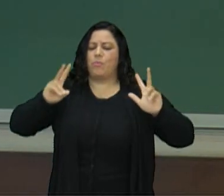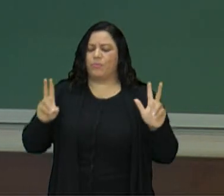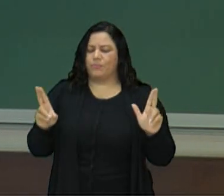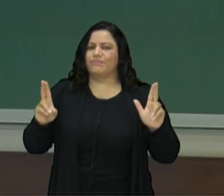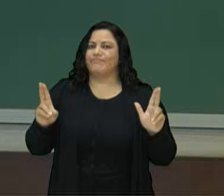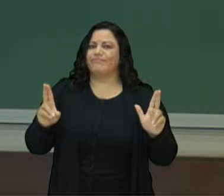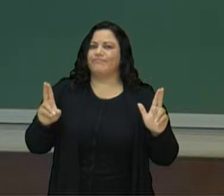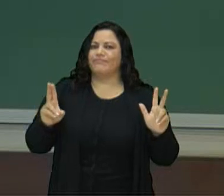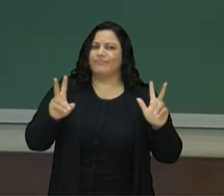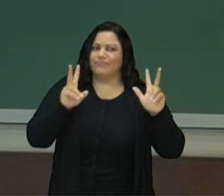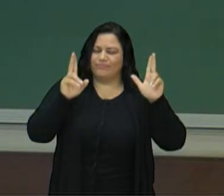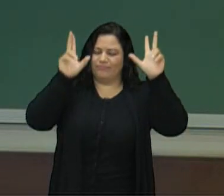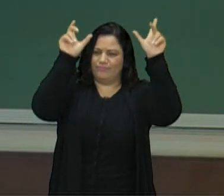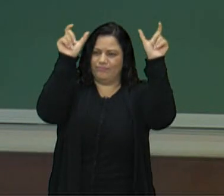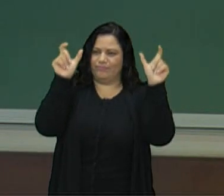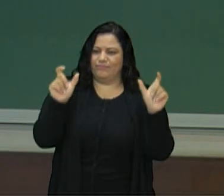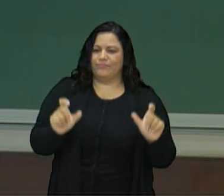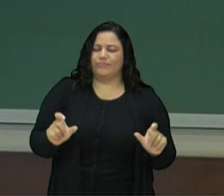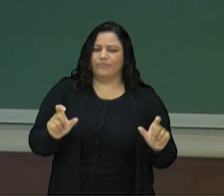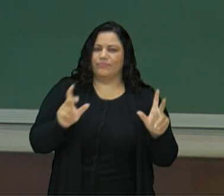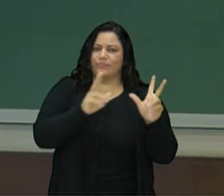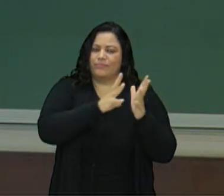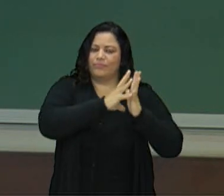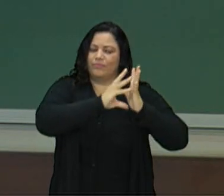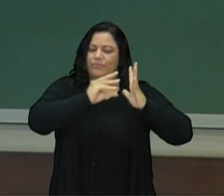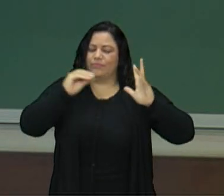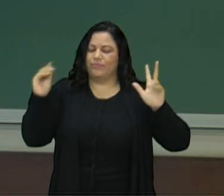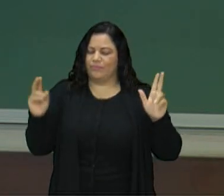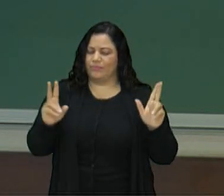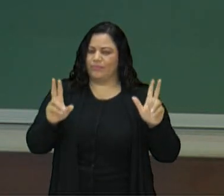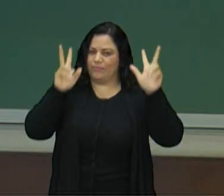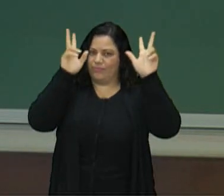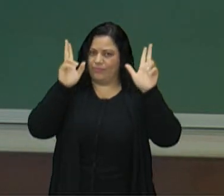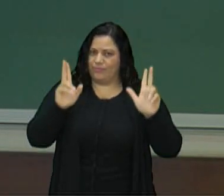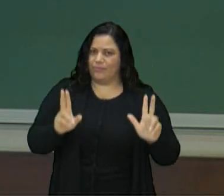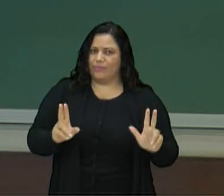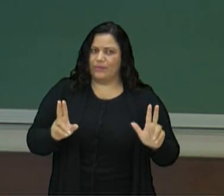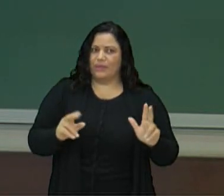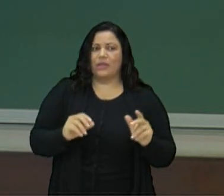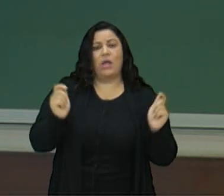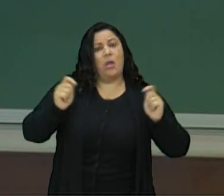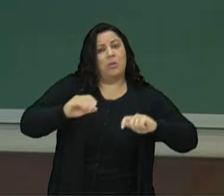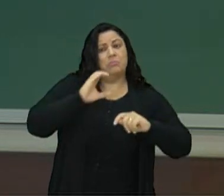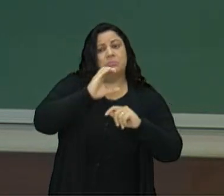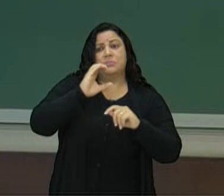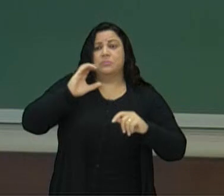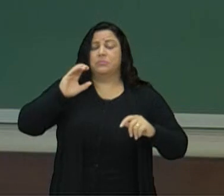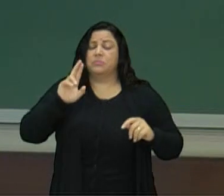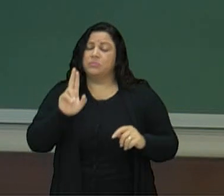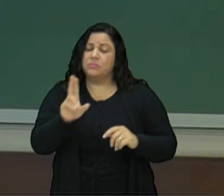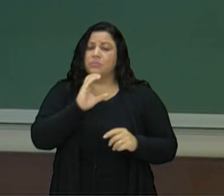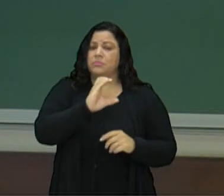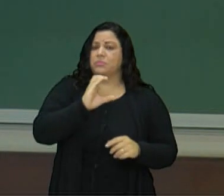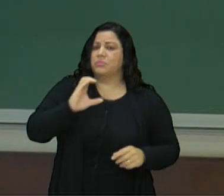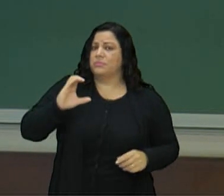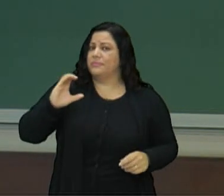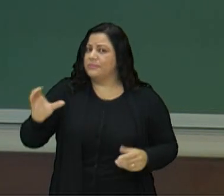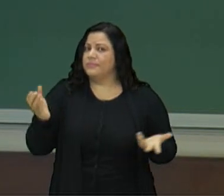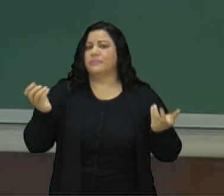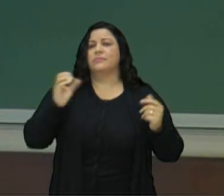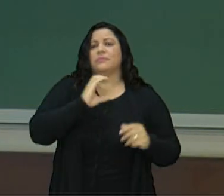uma trinca, que pode ser CCU, ou pode ser CCC, ou pode ser CCA, ou pode